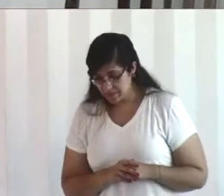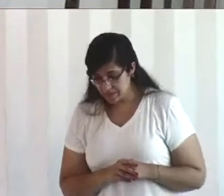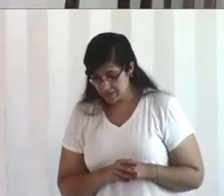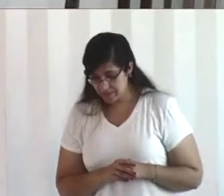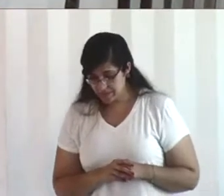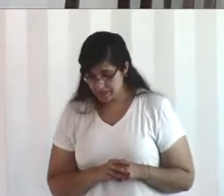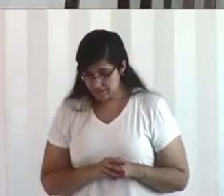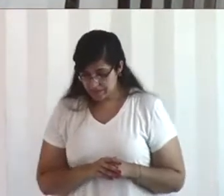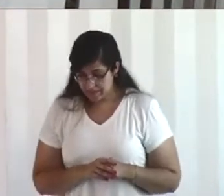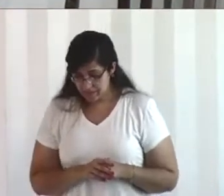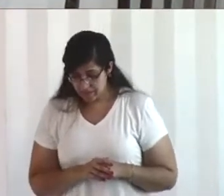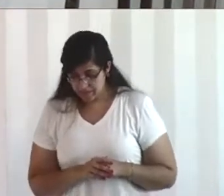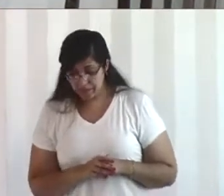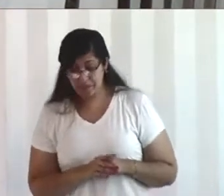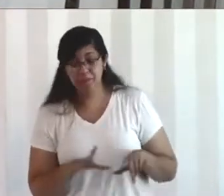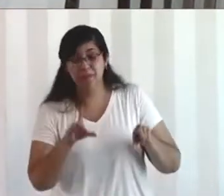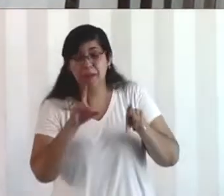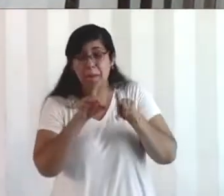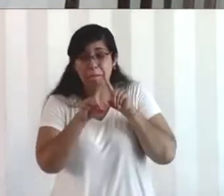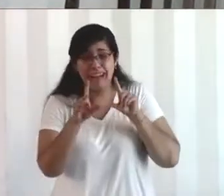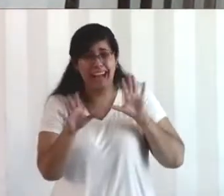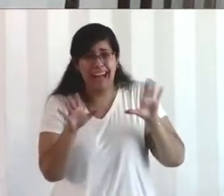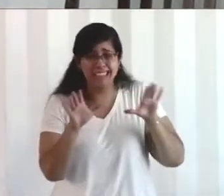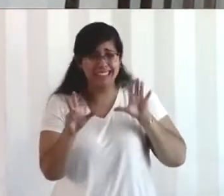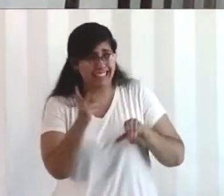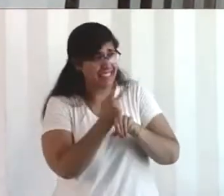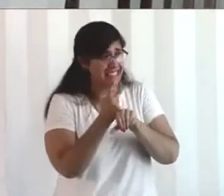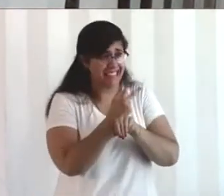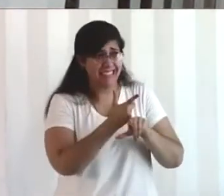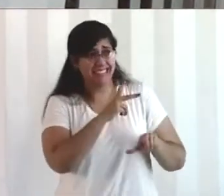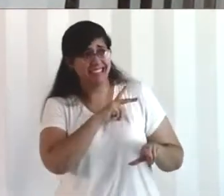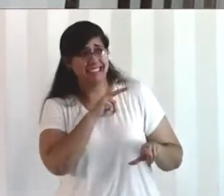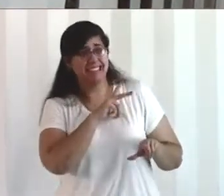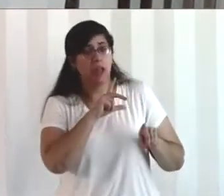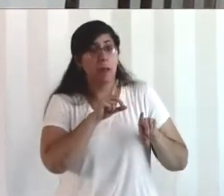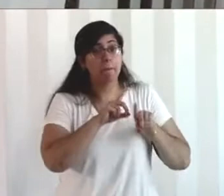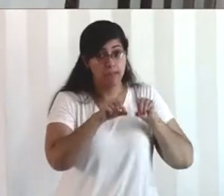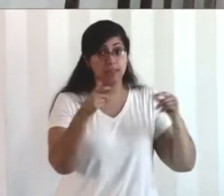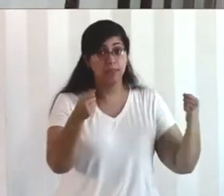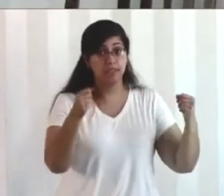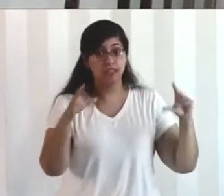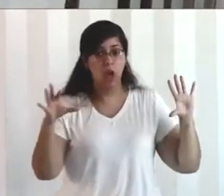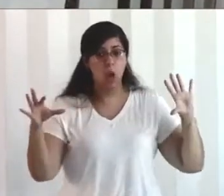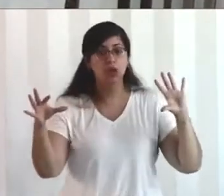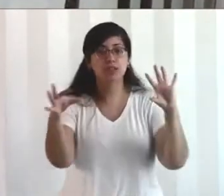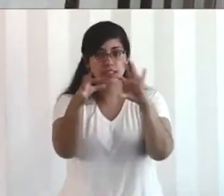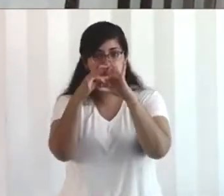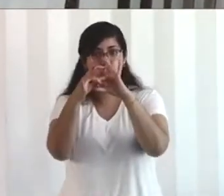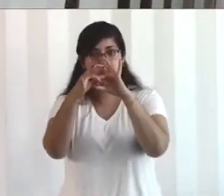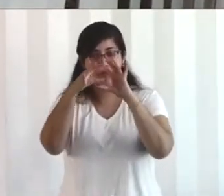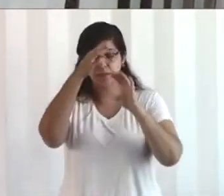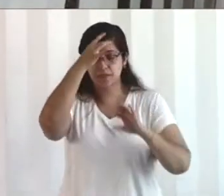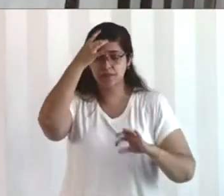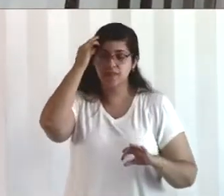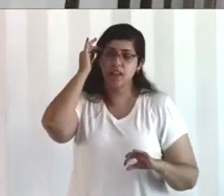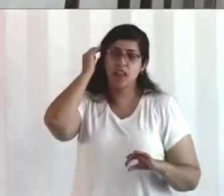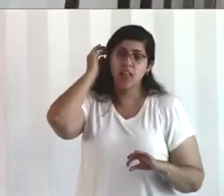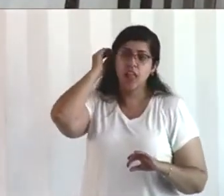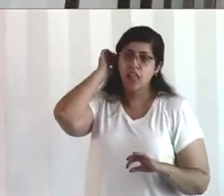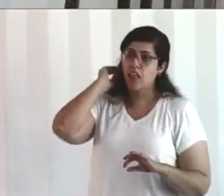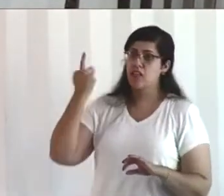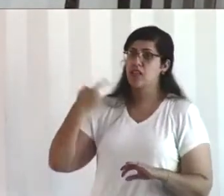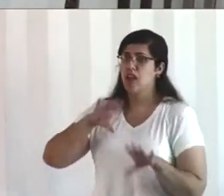manhã. Importa estarmos unidos com os nossos irmãos no propósito maior de adorar